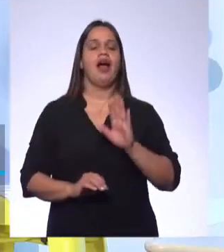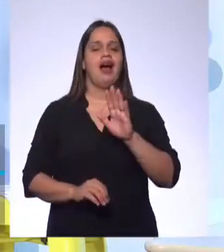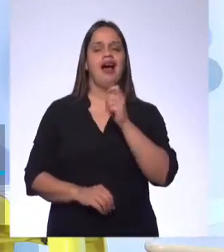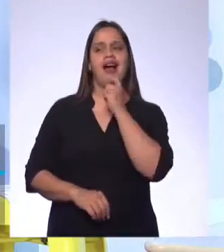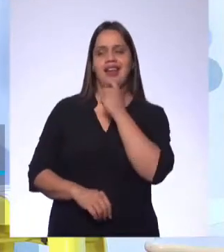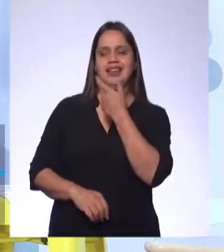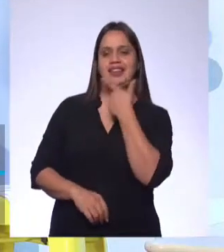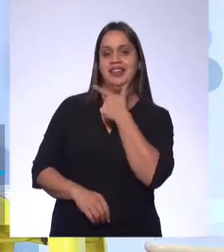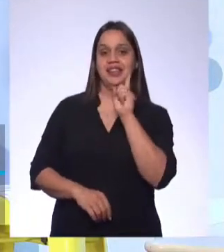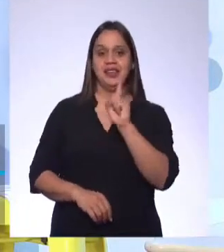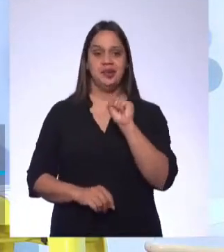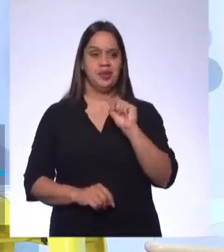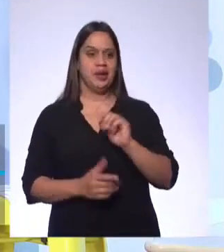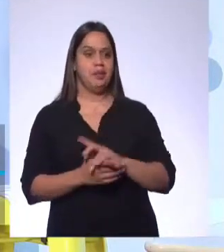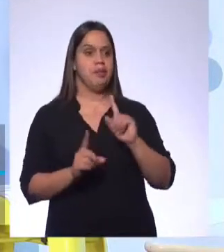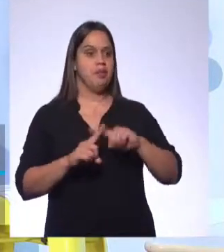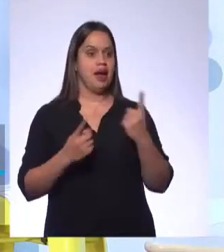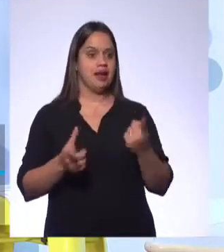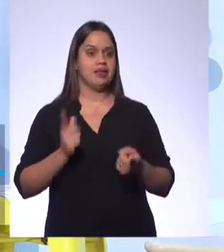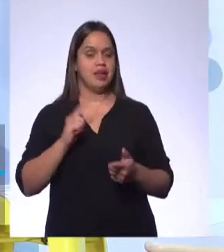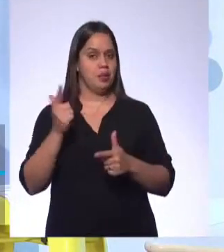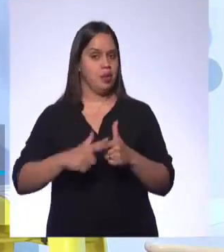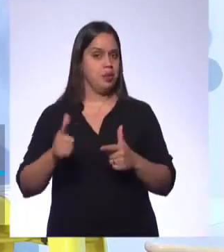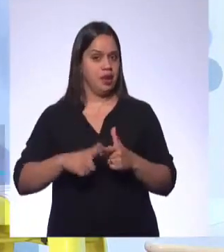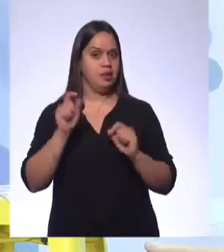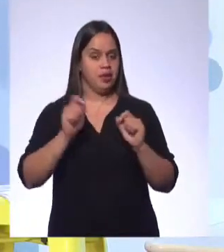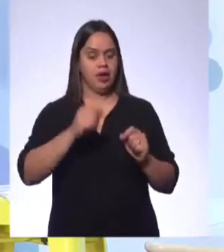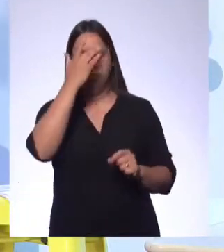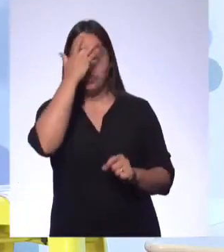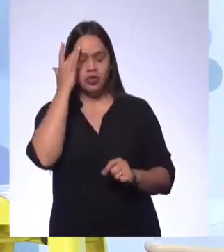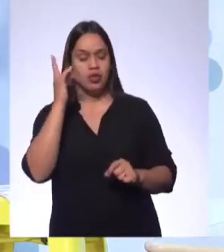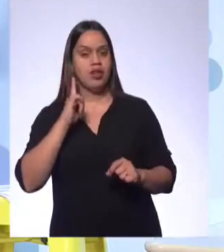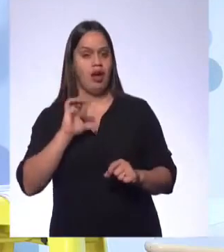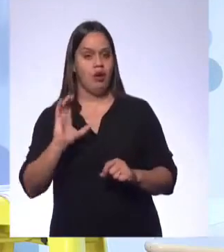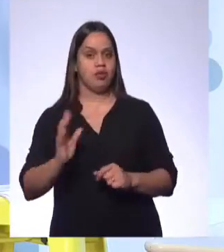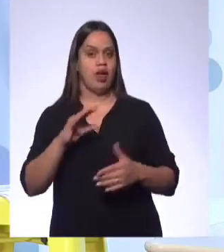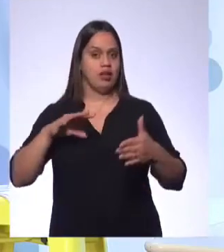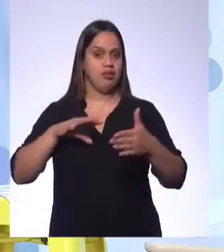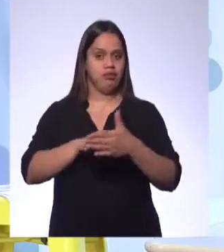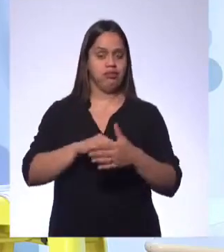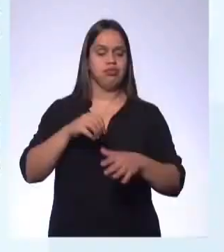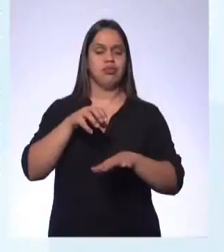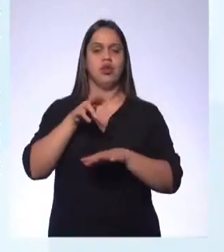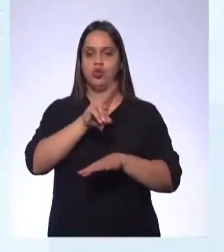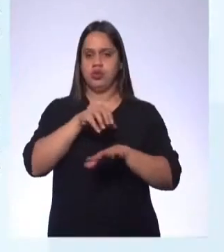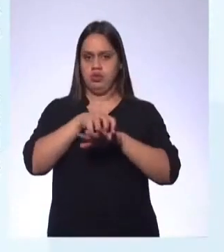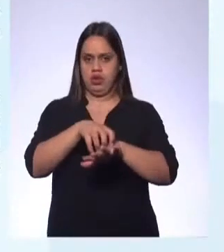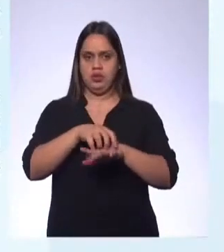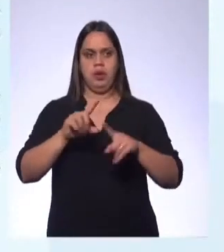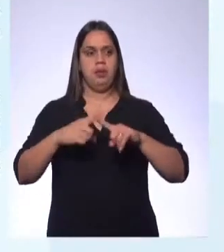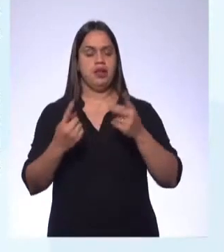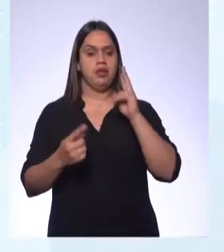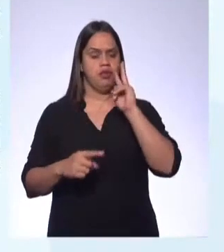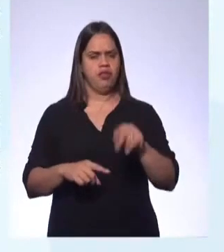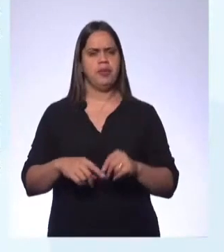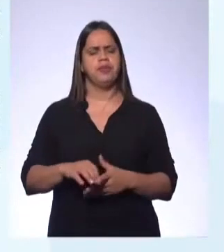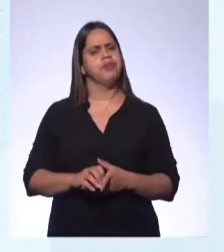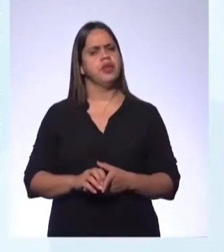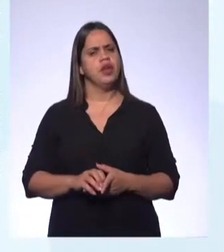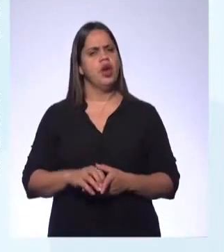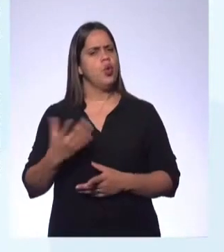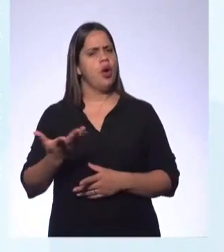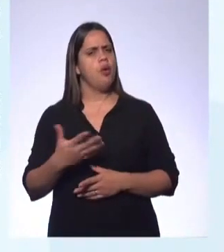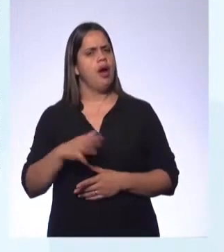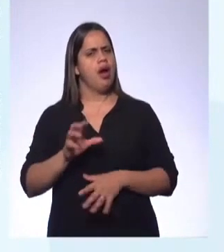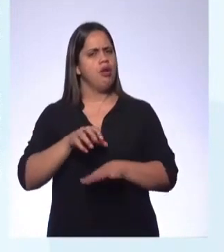olha, nós temos um problema que pessoas sofrem acidentes, né? Com transporte. Mas qual é o meio de transporte mais